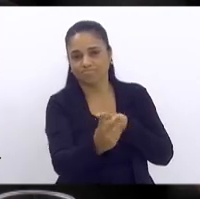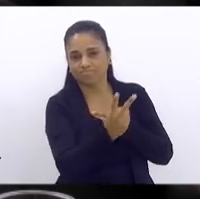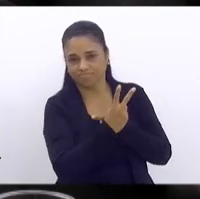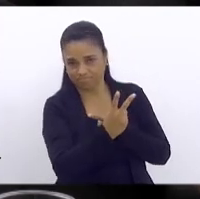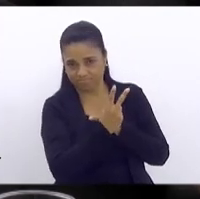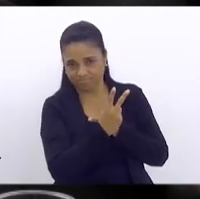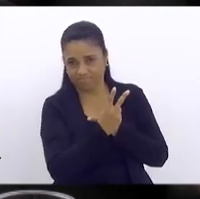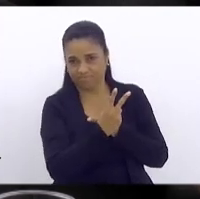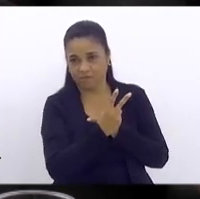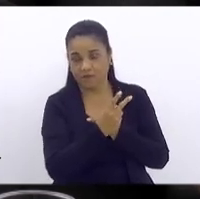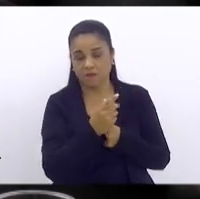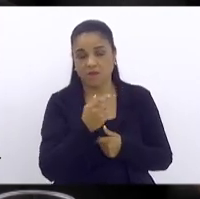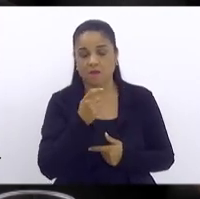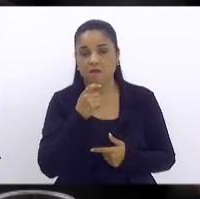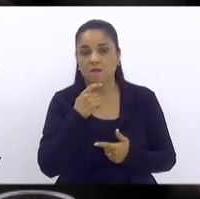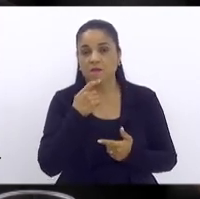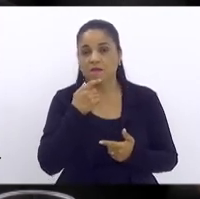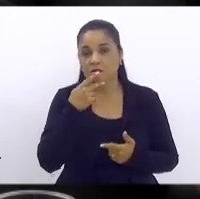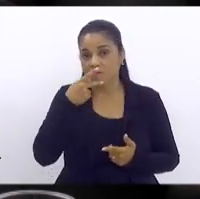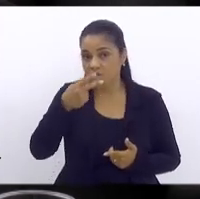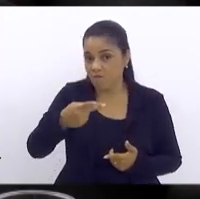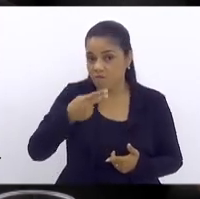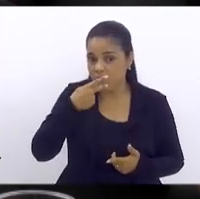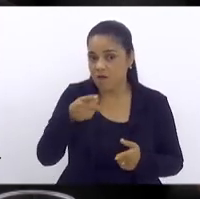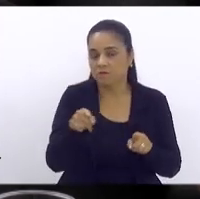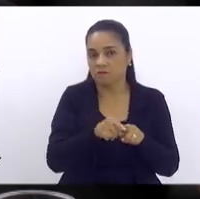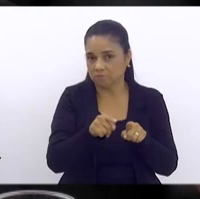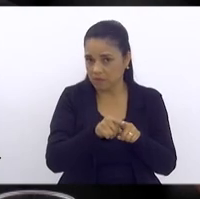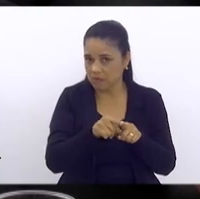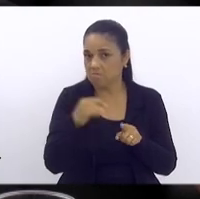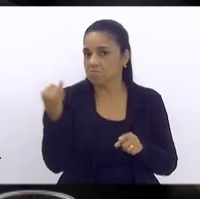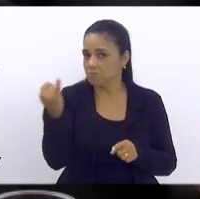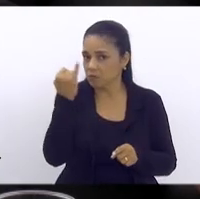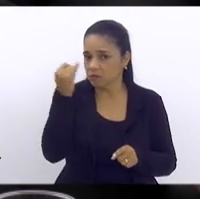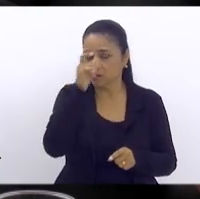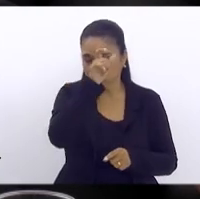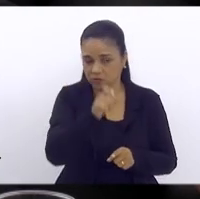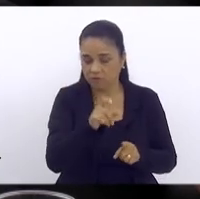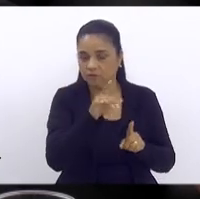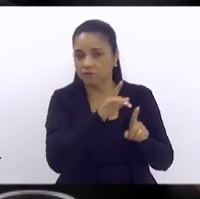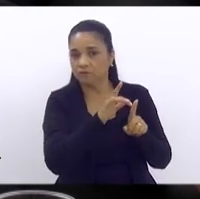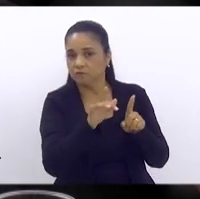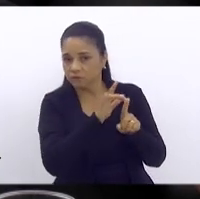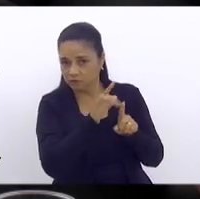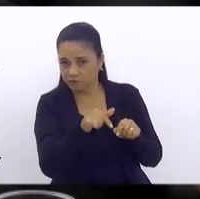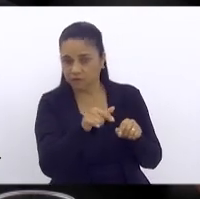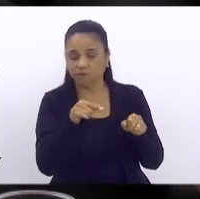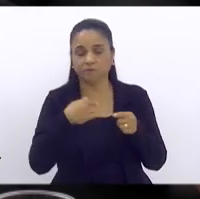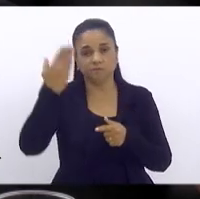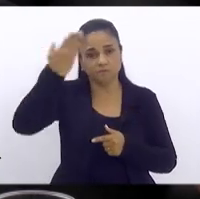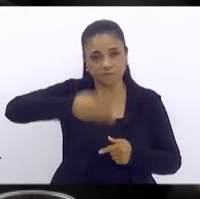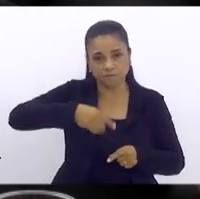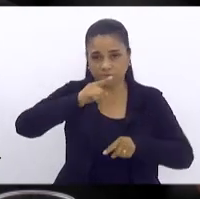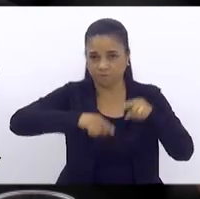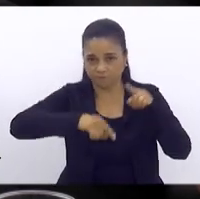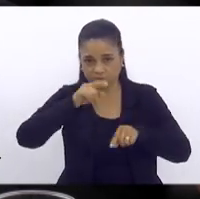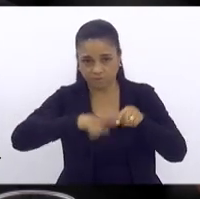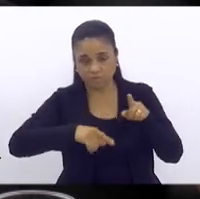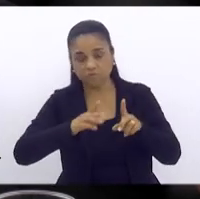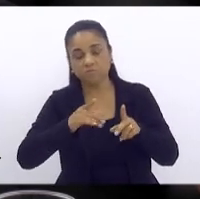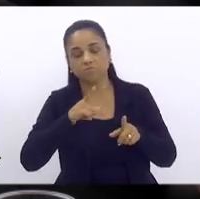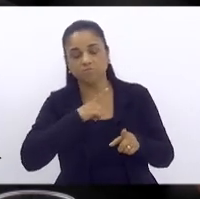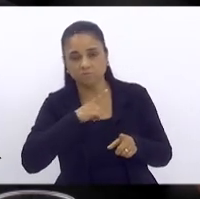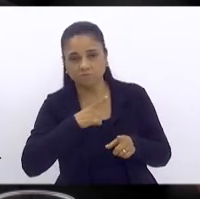A palavra da vítima tem especial relevância no processo também. Então, às vezes, a vítima não tem uma prova ali, por exemplo, material do crime, né? Um vestígio, mas